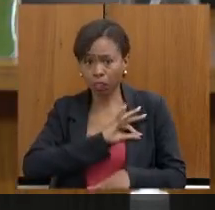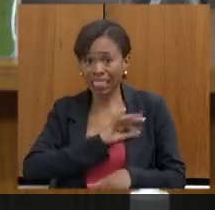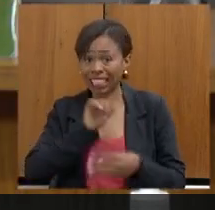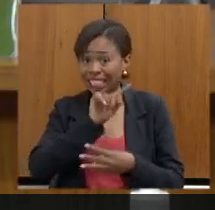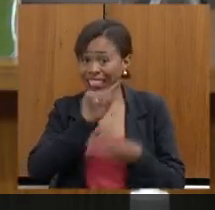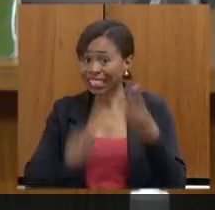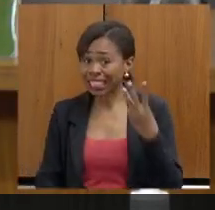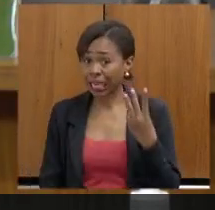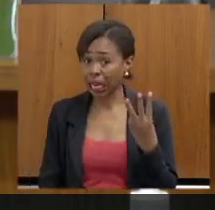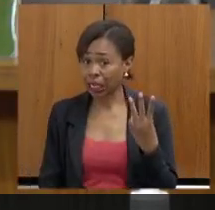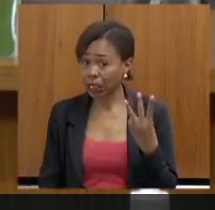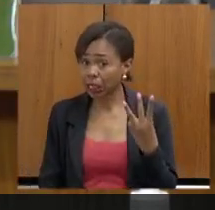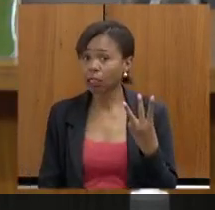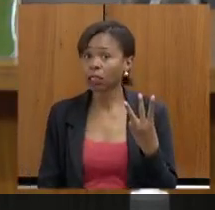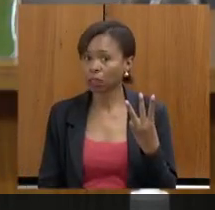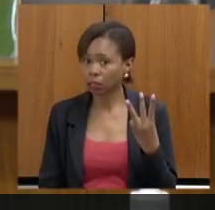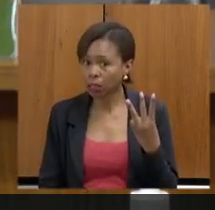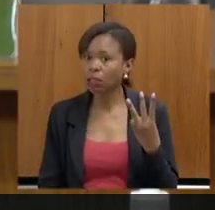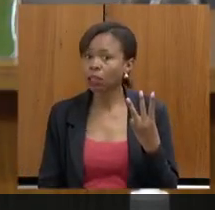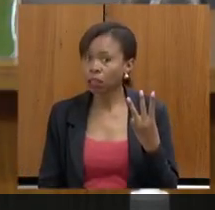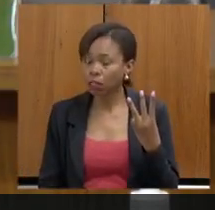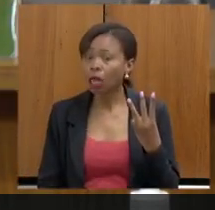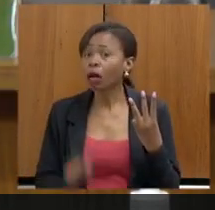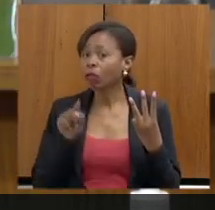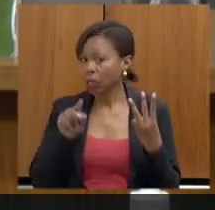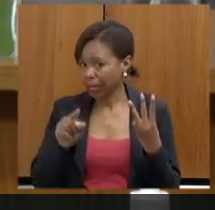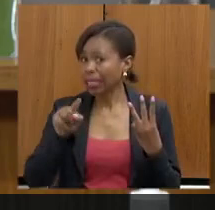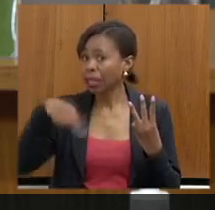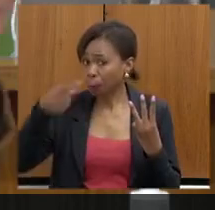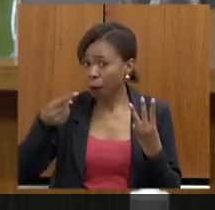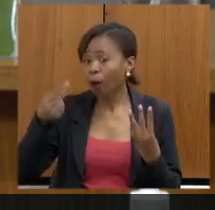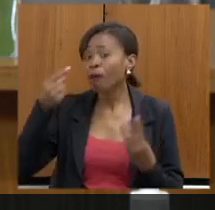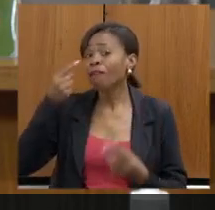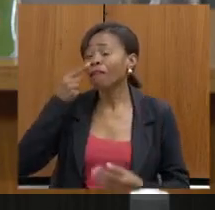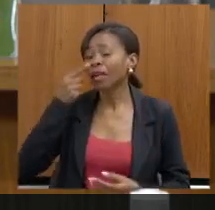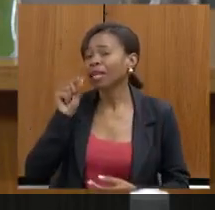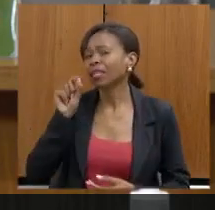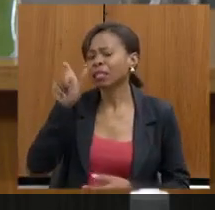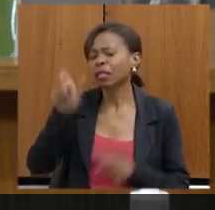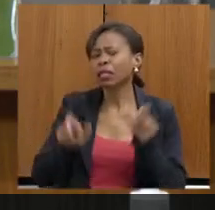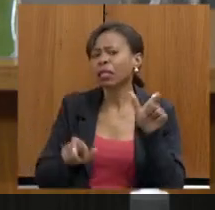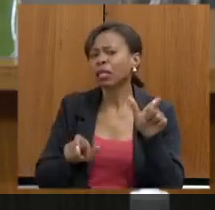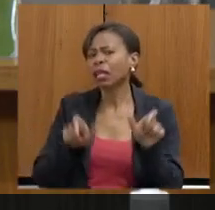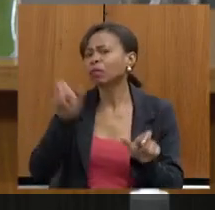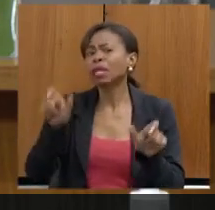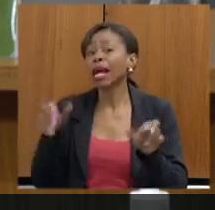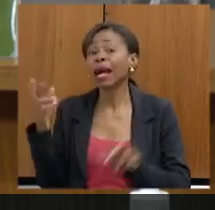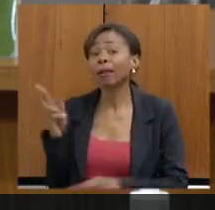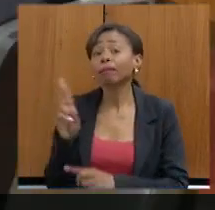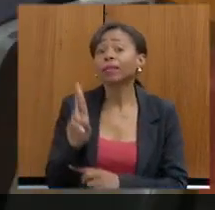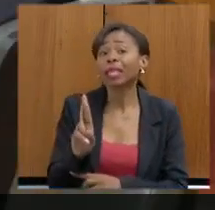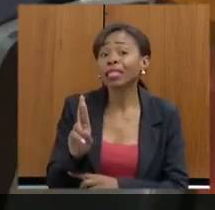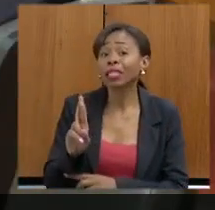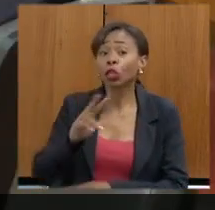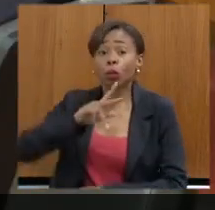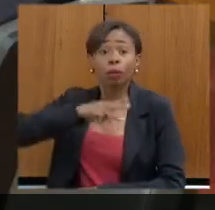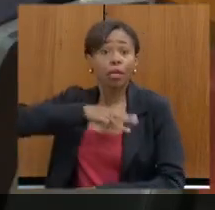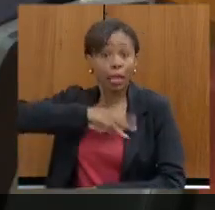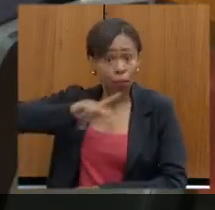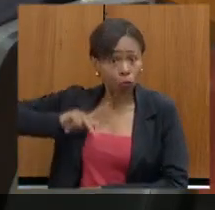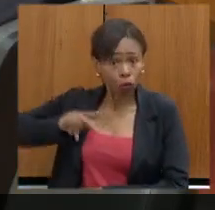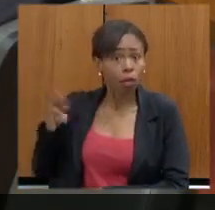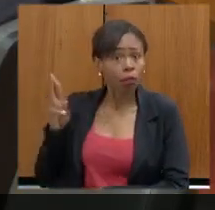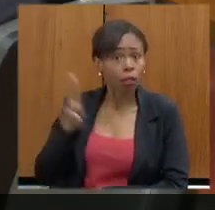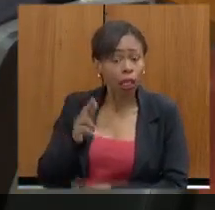três mas não é qualquer um não seu depois da procura saber quem era o os os representantes Ministério Público acompanhou